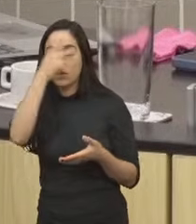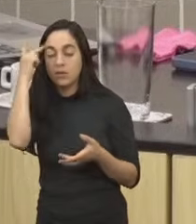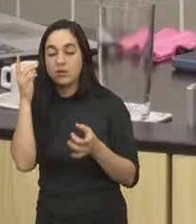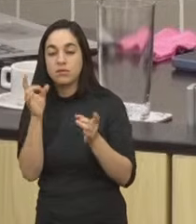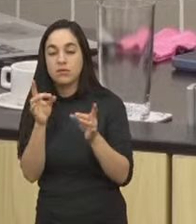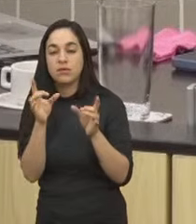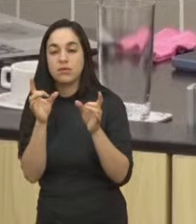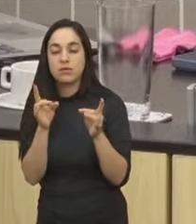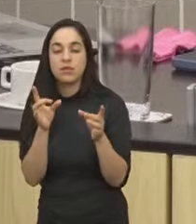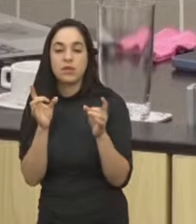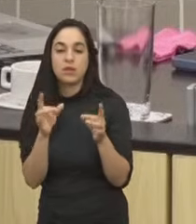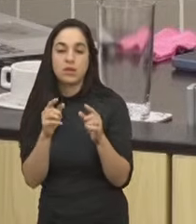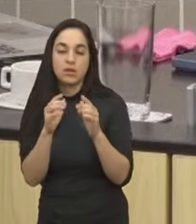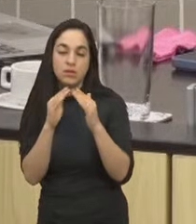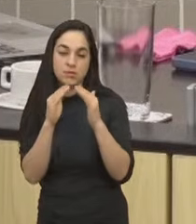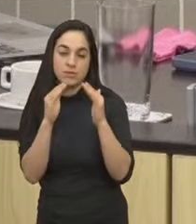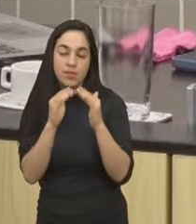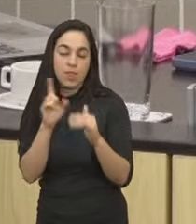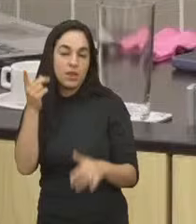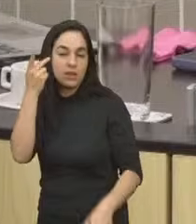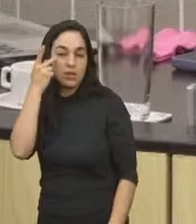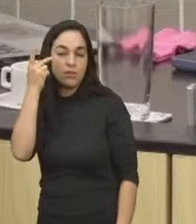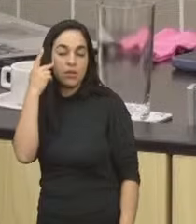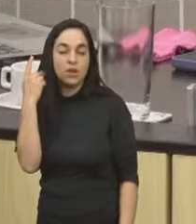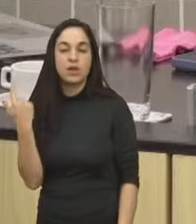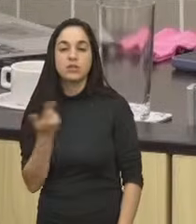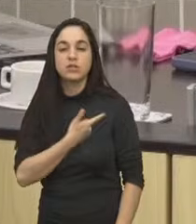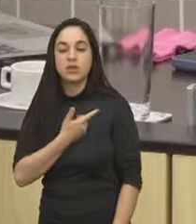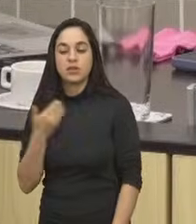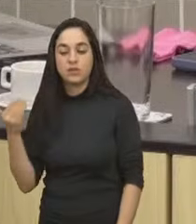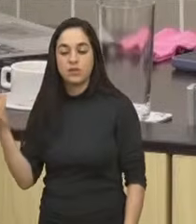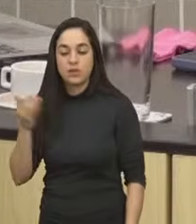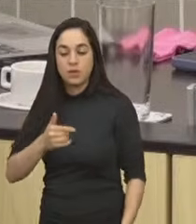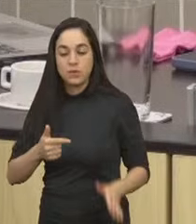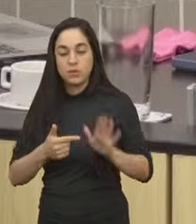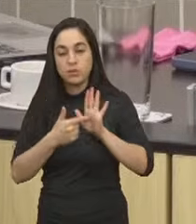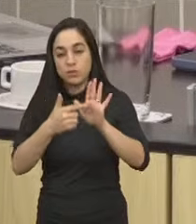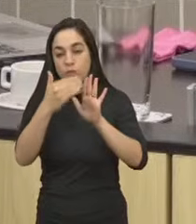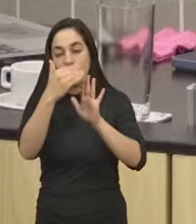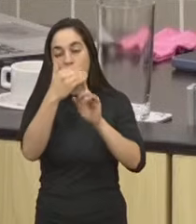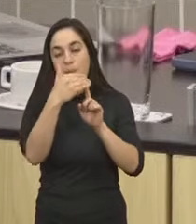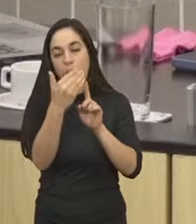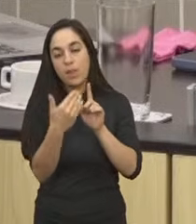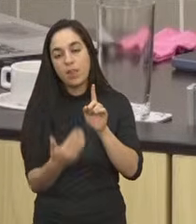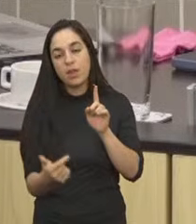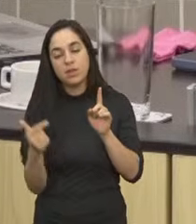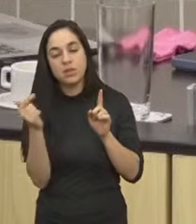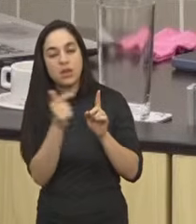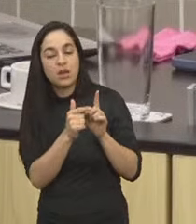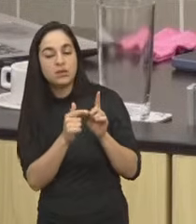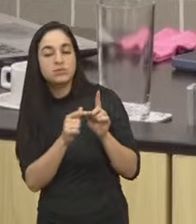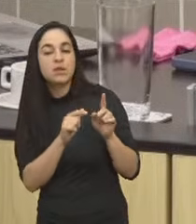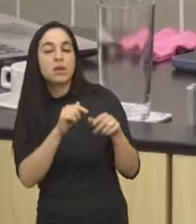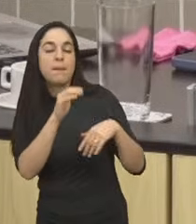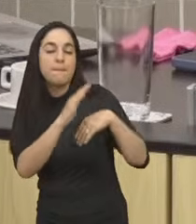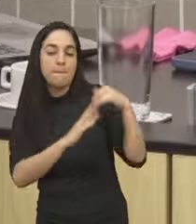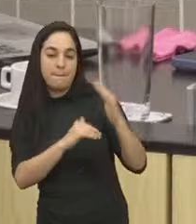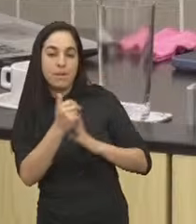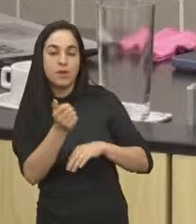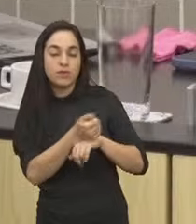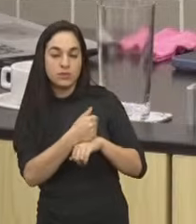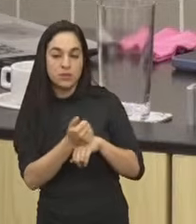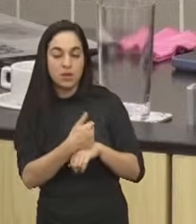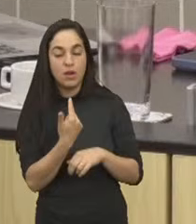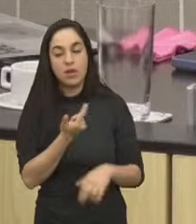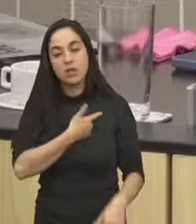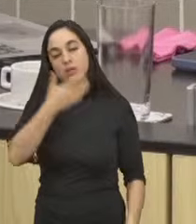Paulo, vimos a público prestar nossa homenagem a esta importante categoria profissional. Reconhecemos a relevância do